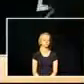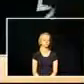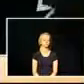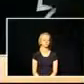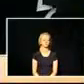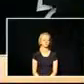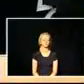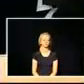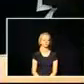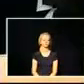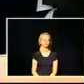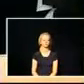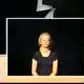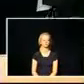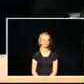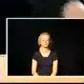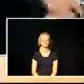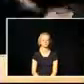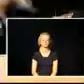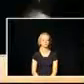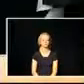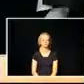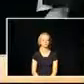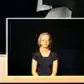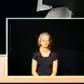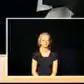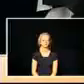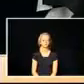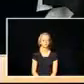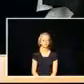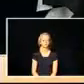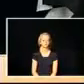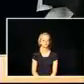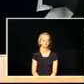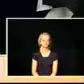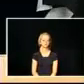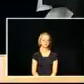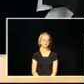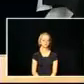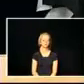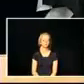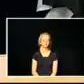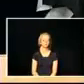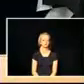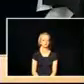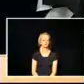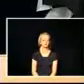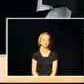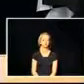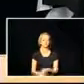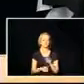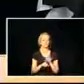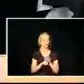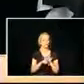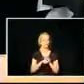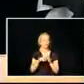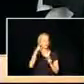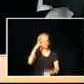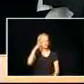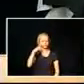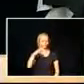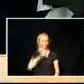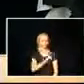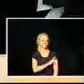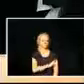prédio. Que nós vamos se encaixar num processo de lei de responsabilidade fiscal, não valorizar o